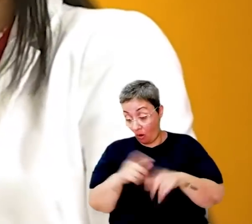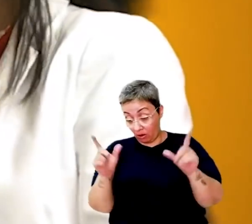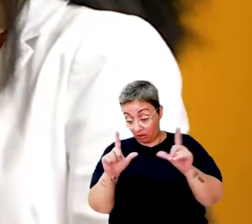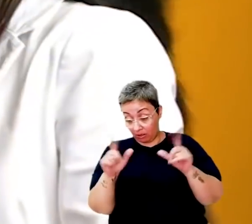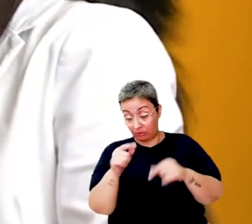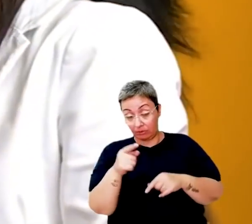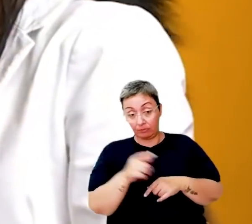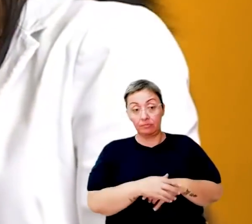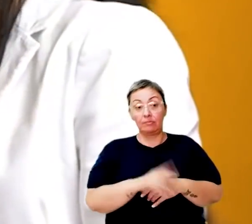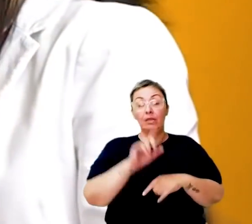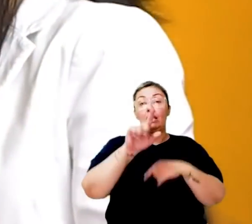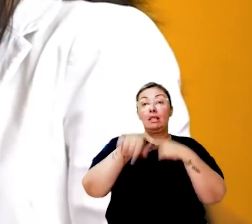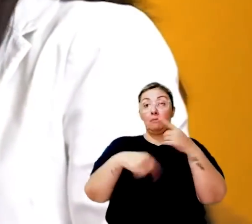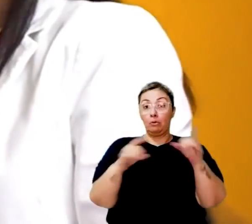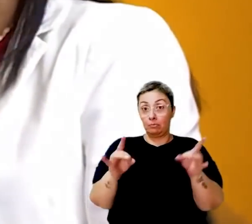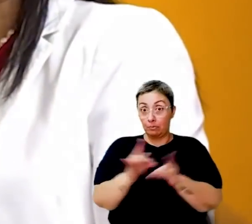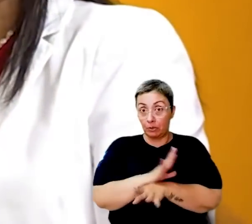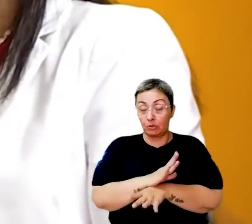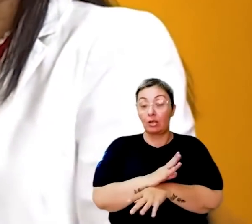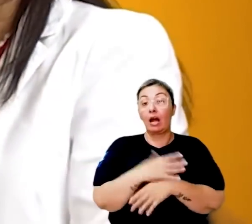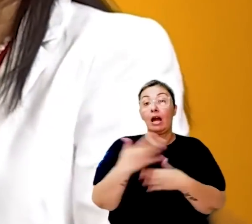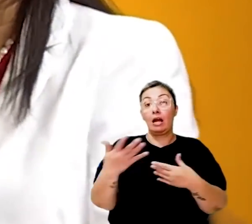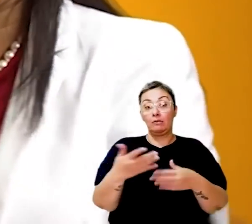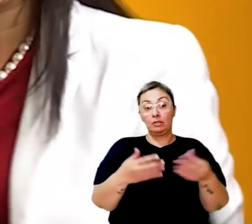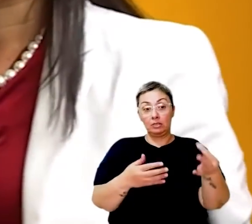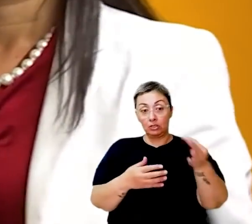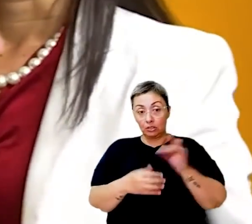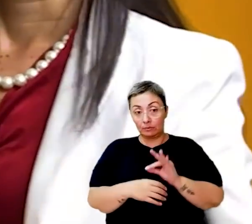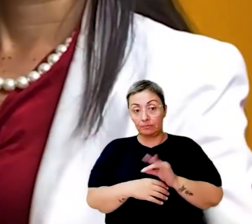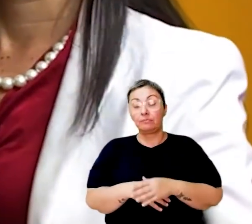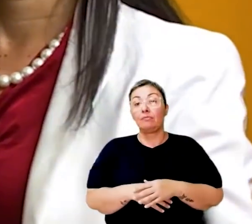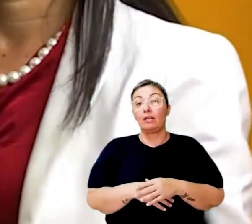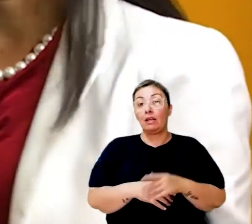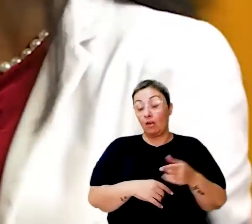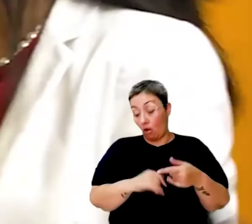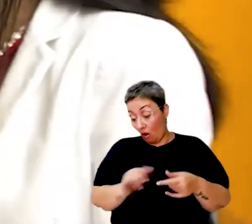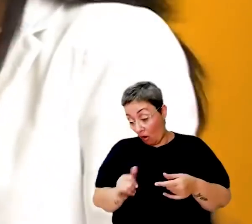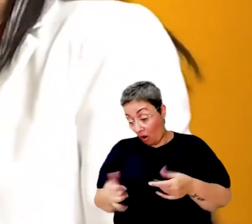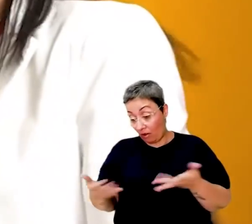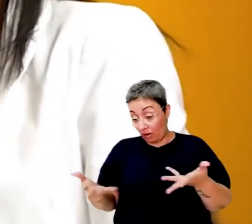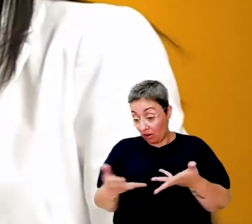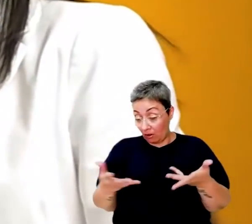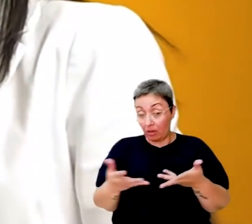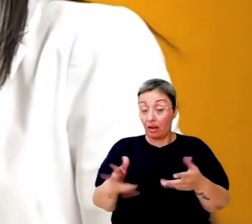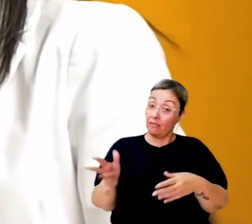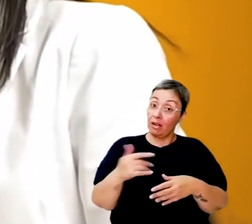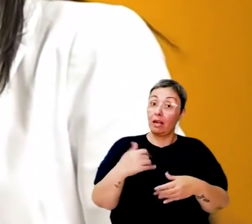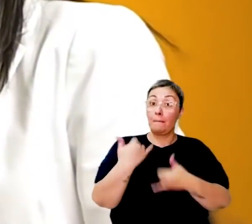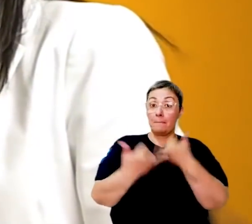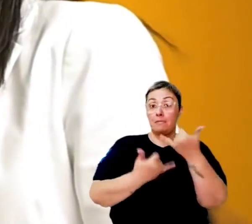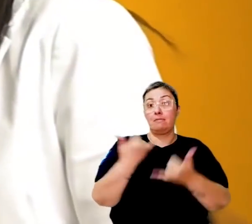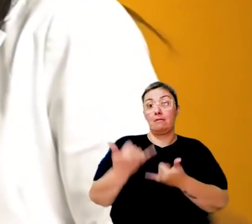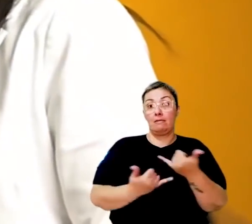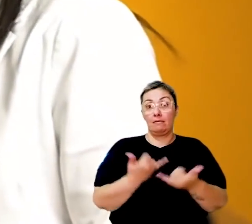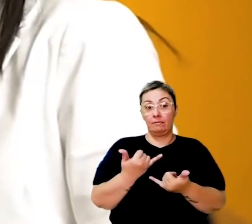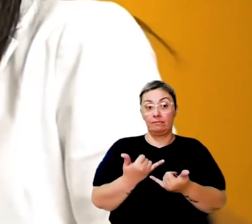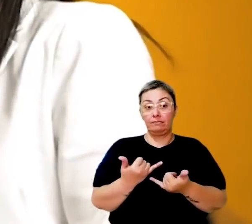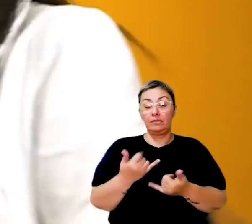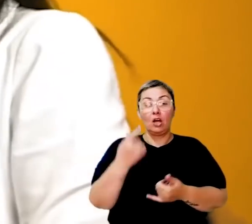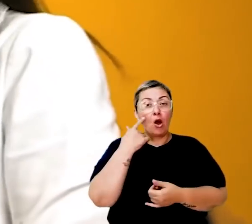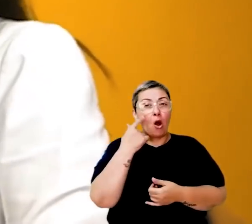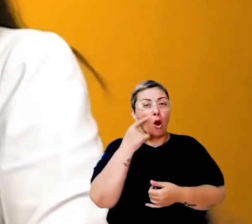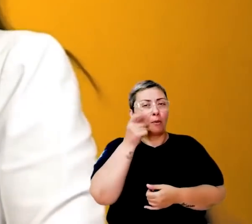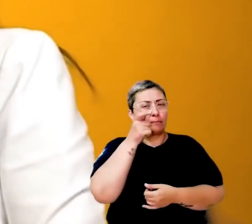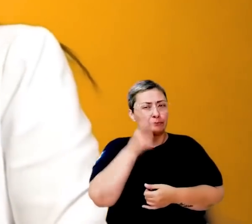desenho. Depois que ela assistiu o desenho, eu retiro e vou dizer: agora nós vamos brincar. Veja